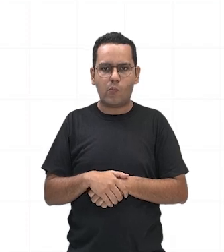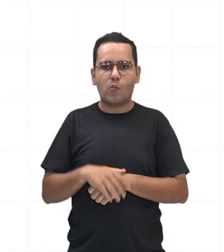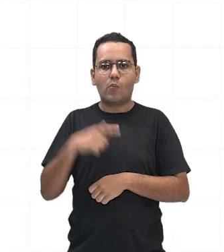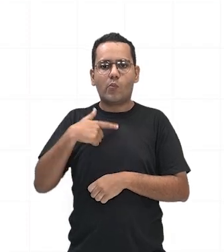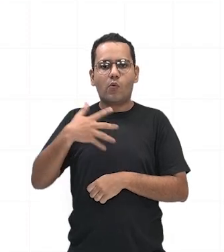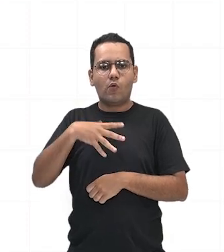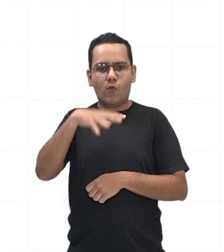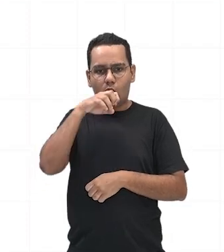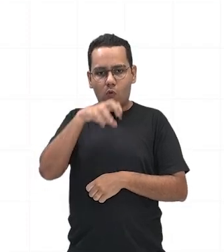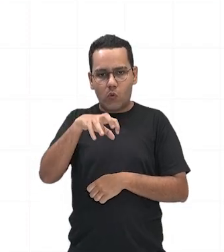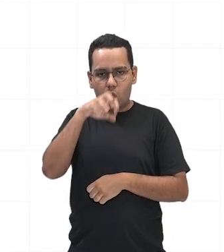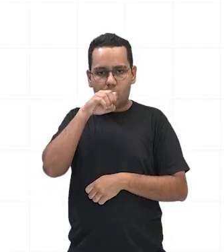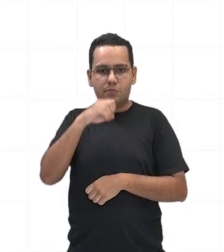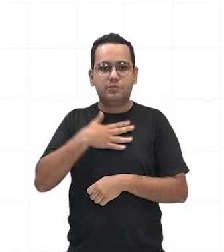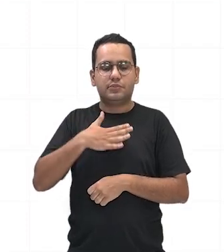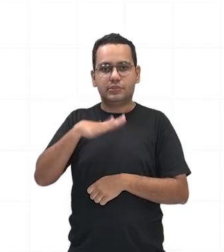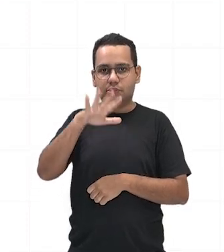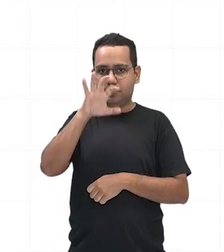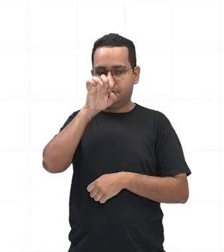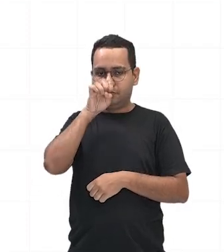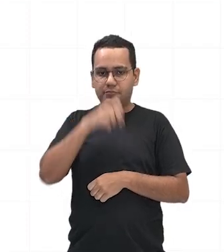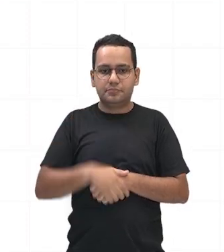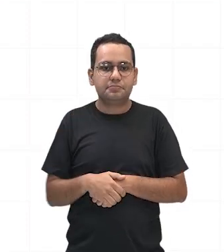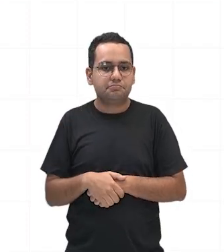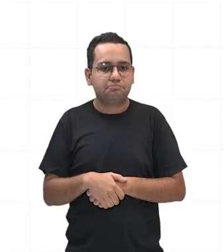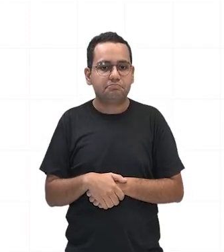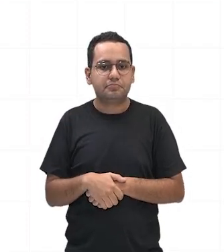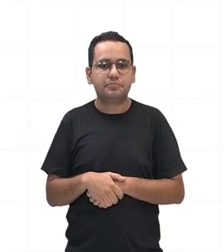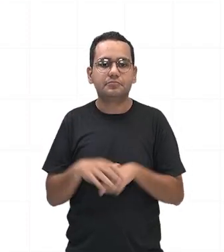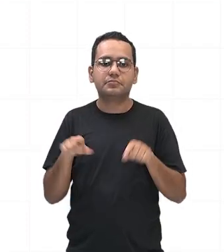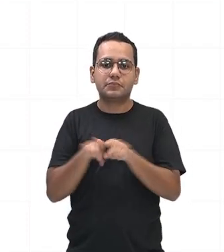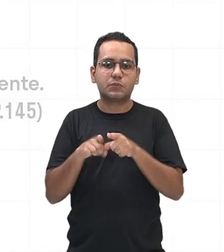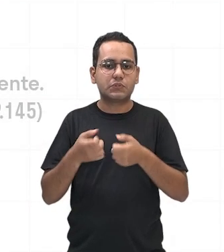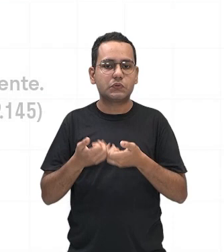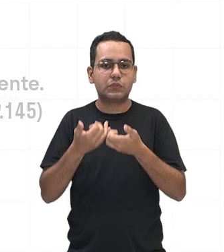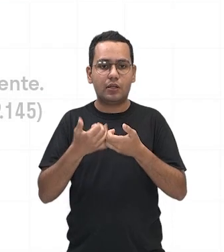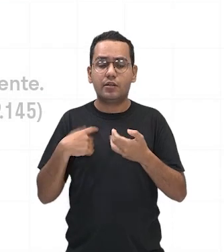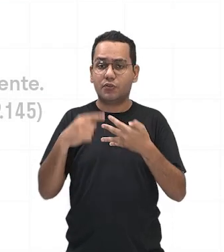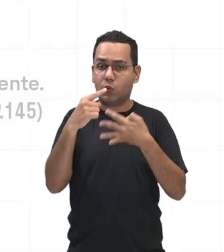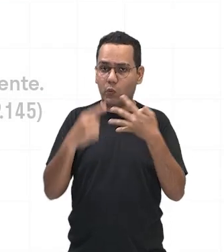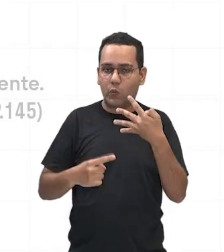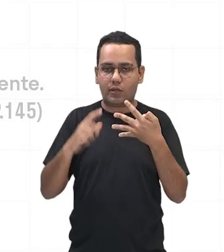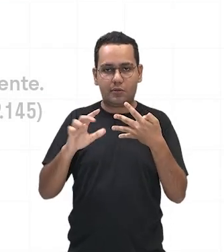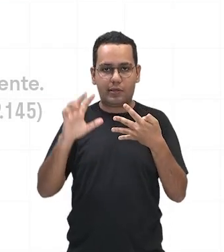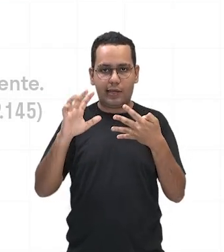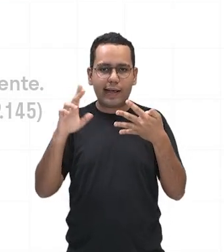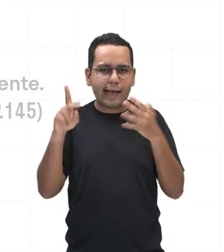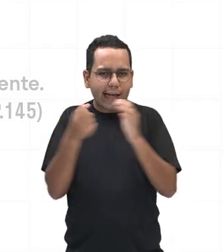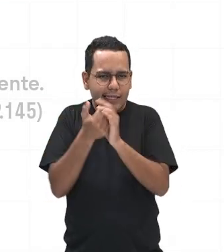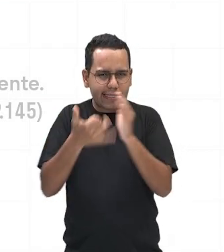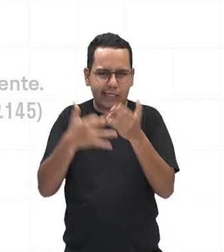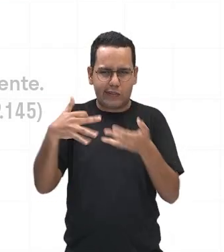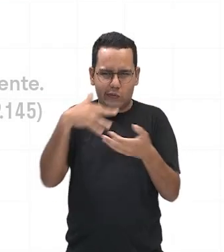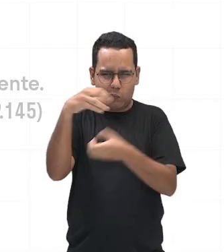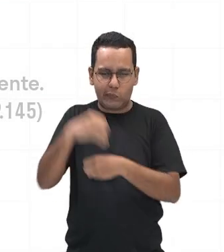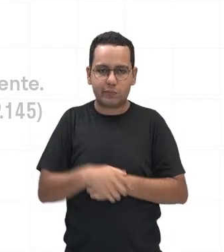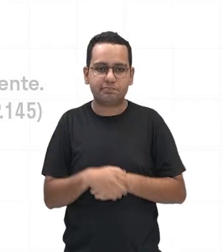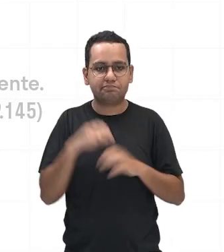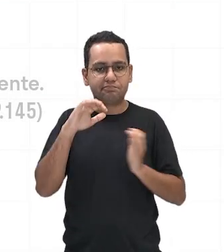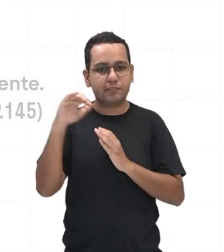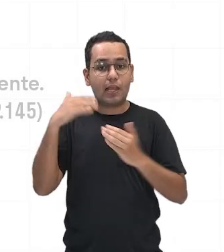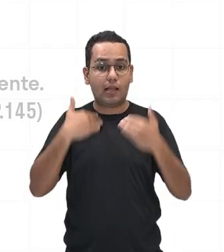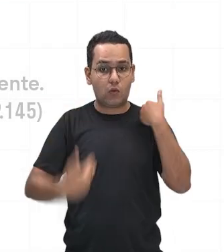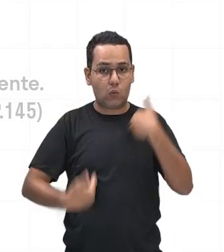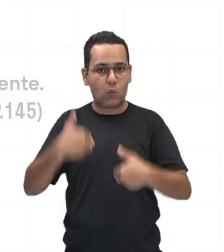os 4 elementos constitutivos, então, do mundo. Cada parte, então, do corpo também corresponde a uma